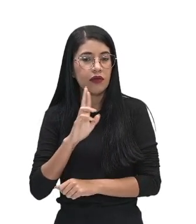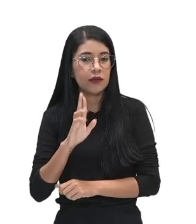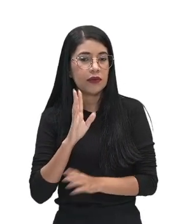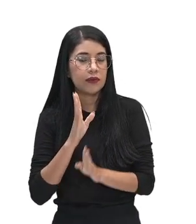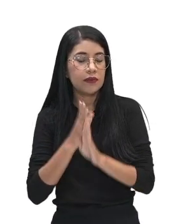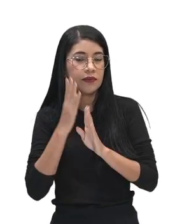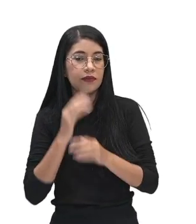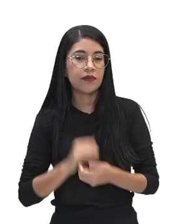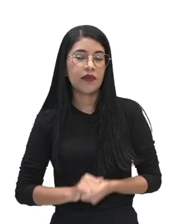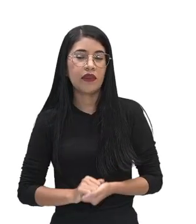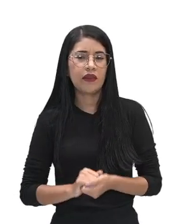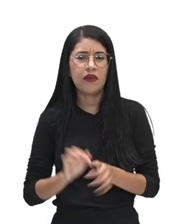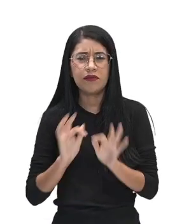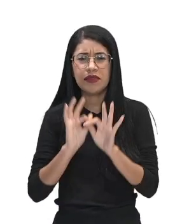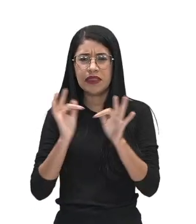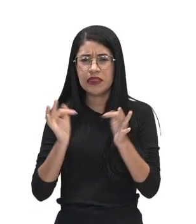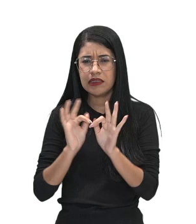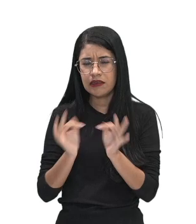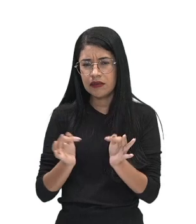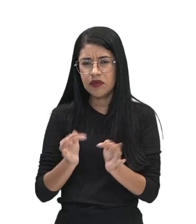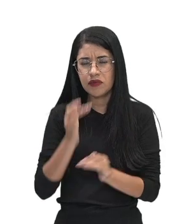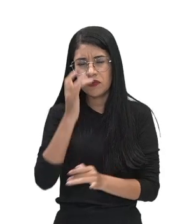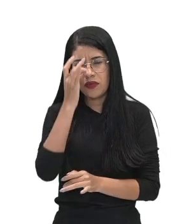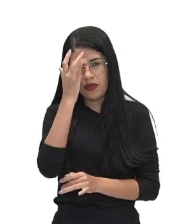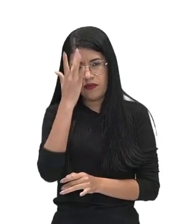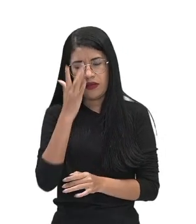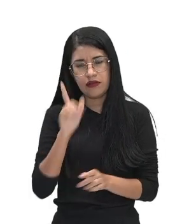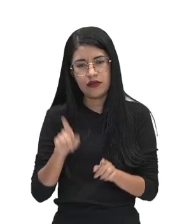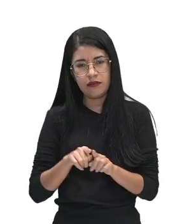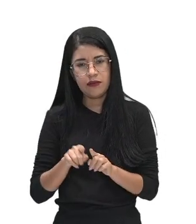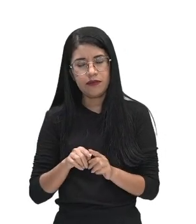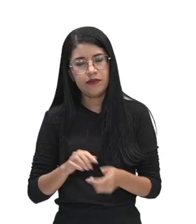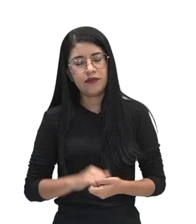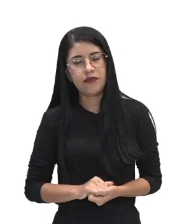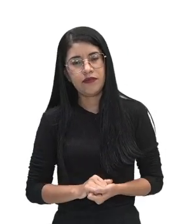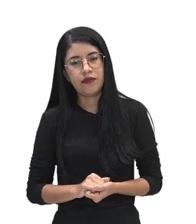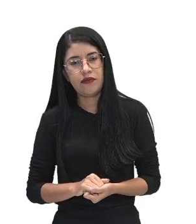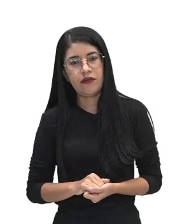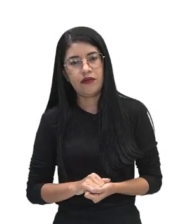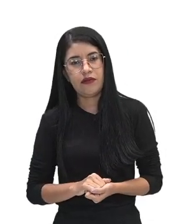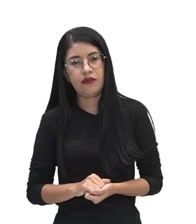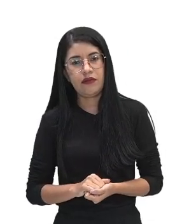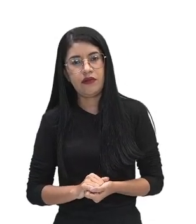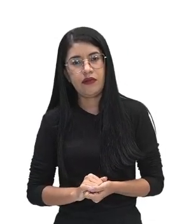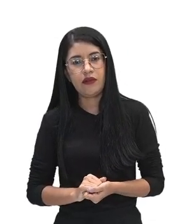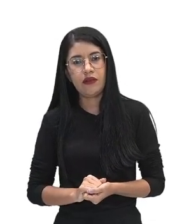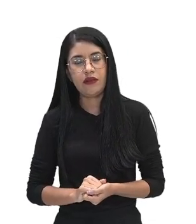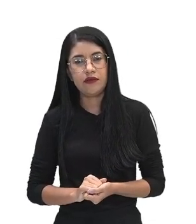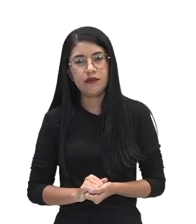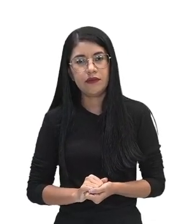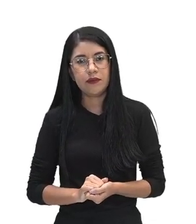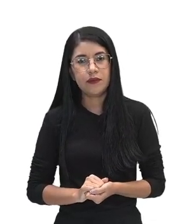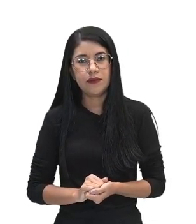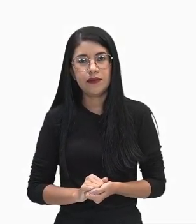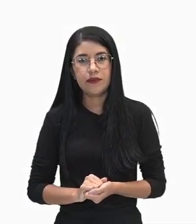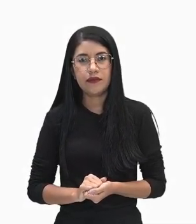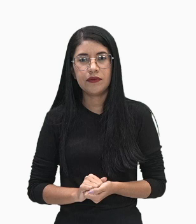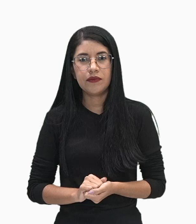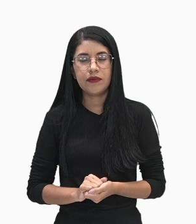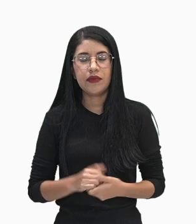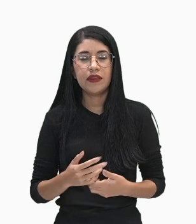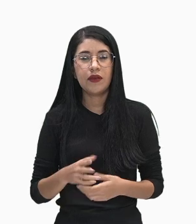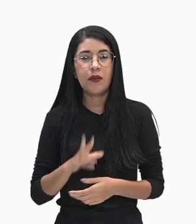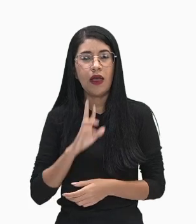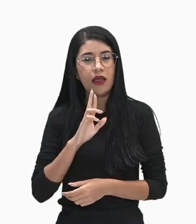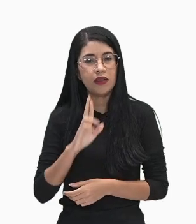exemplo, bem simples, a intensidade de corrente é 3 ampere. Muito bem, aqui nós temos a solução bem bonitinha